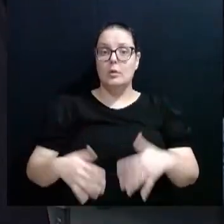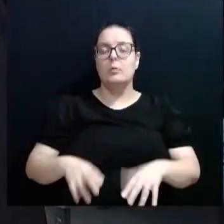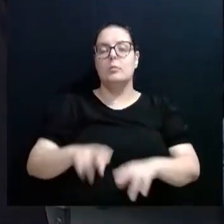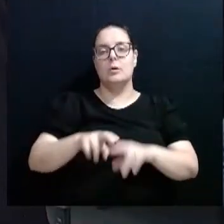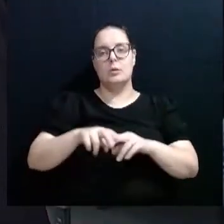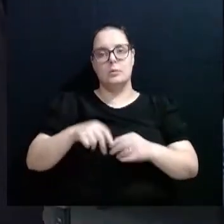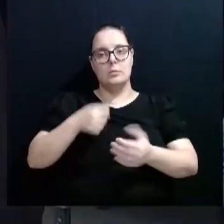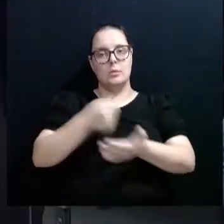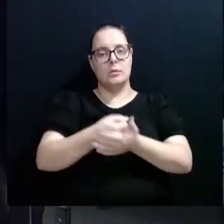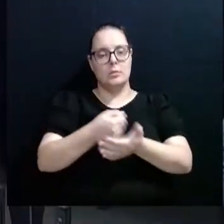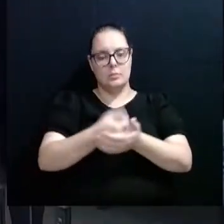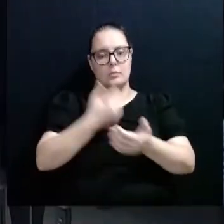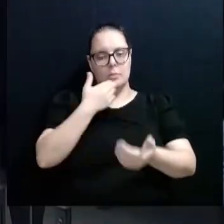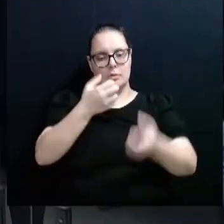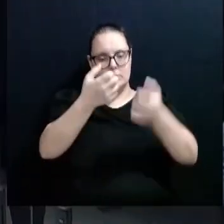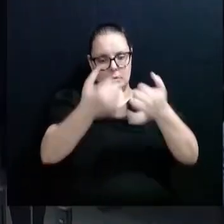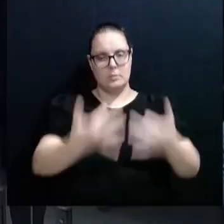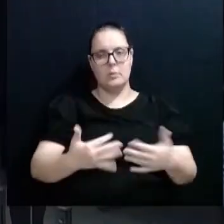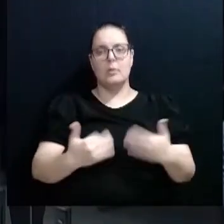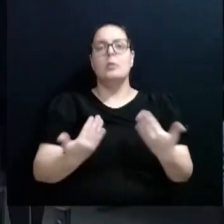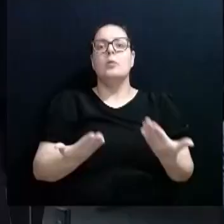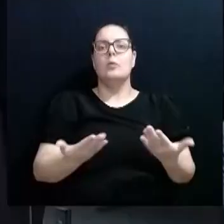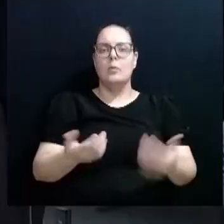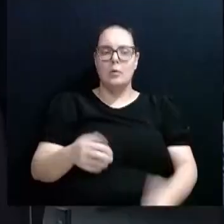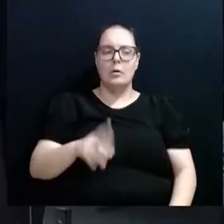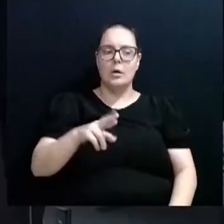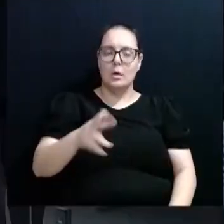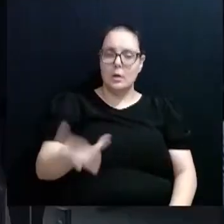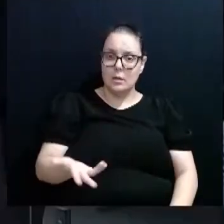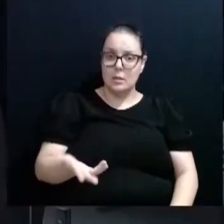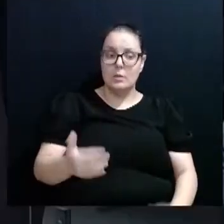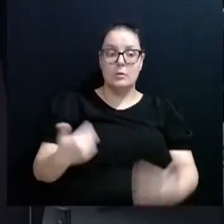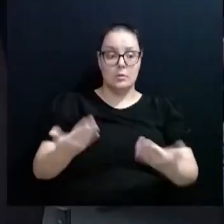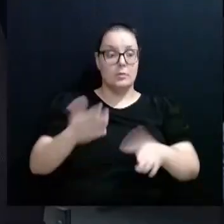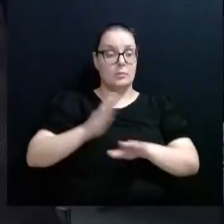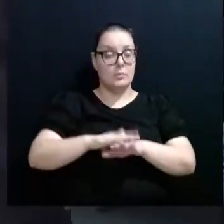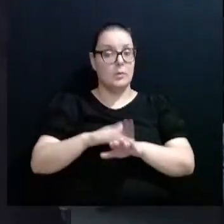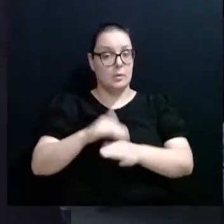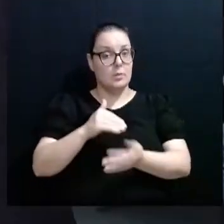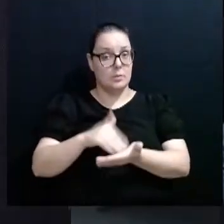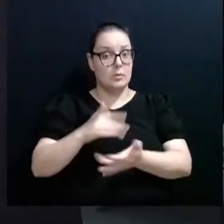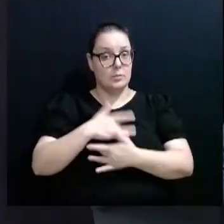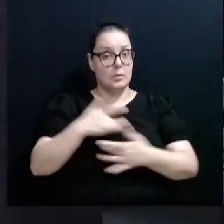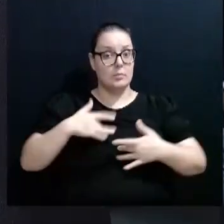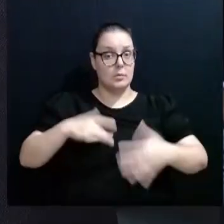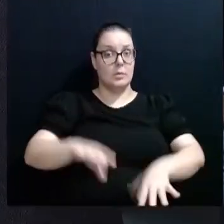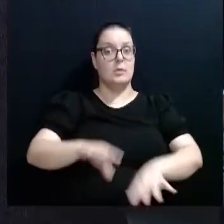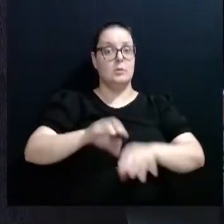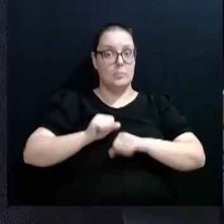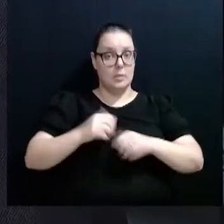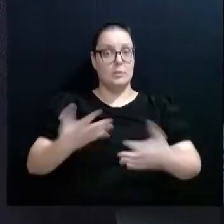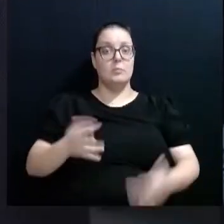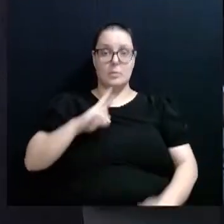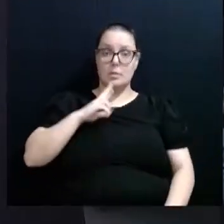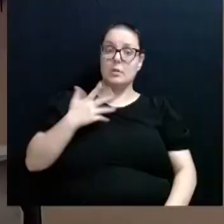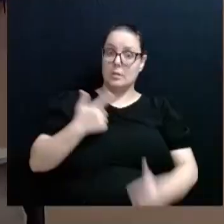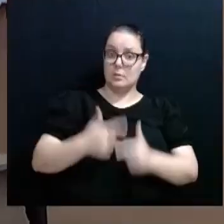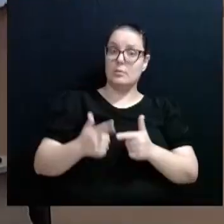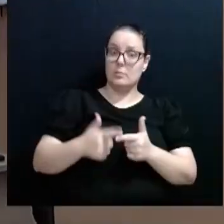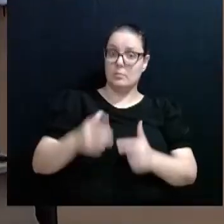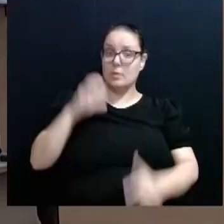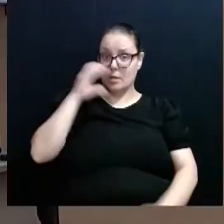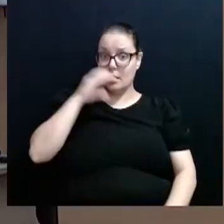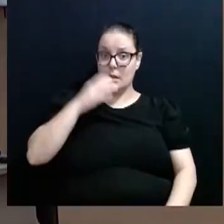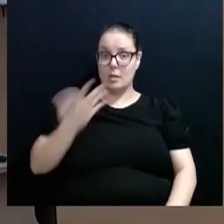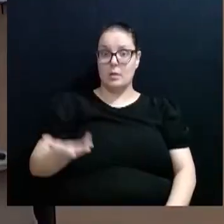explicações e quais são as medidas que a Secretaria está adotando para que resolva esse problema num horizonte breve.